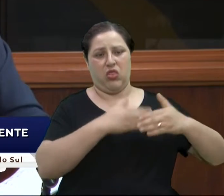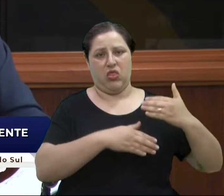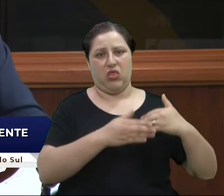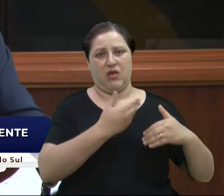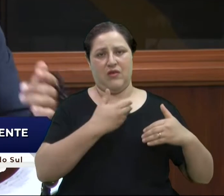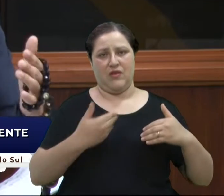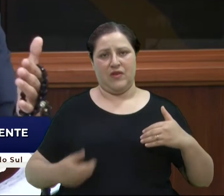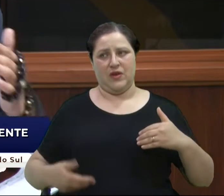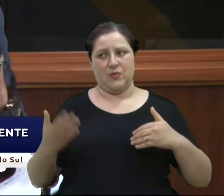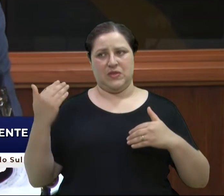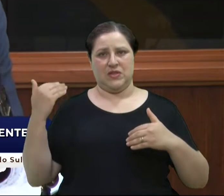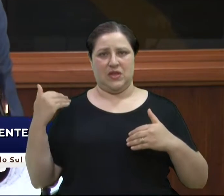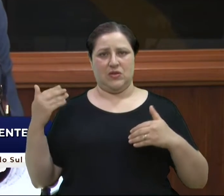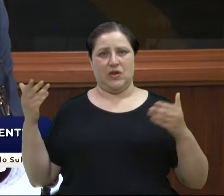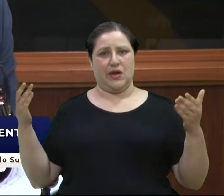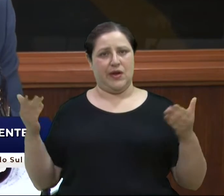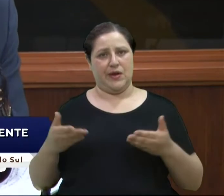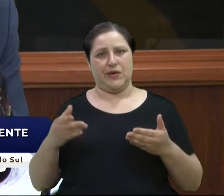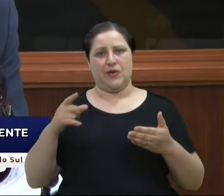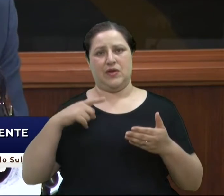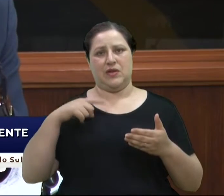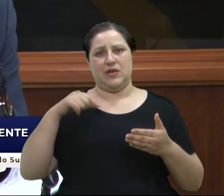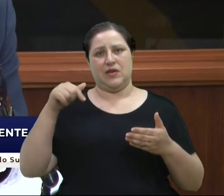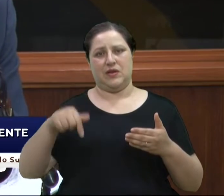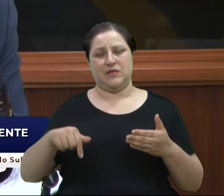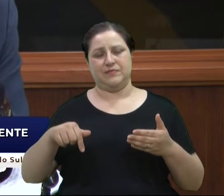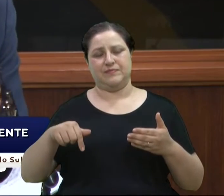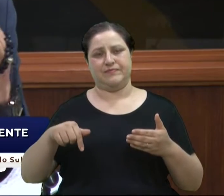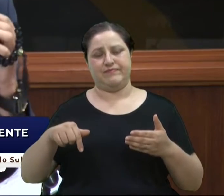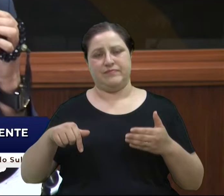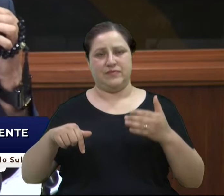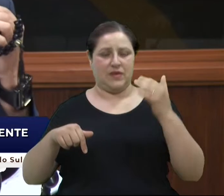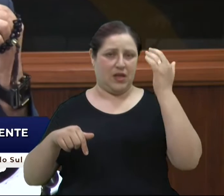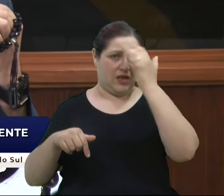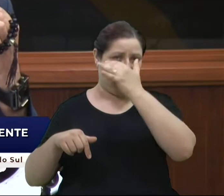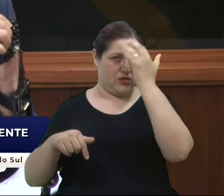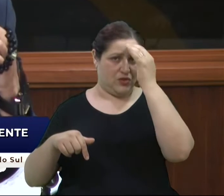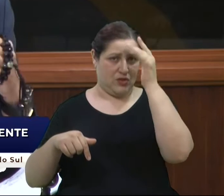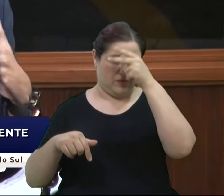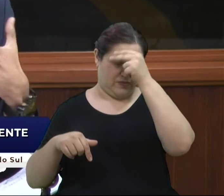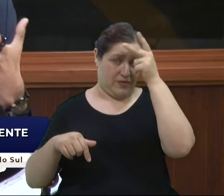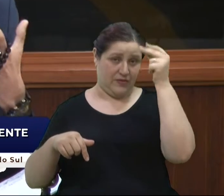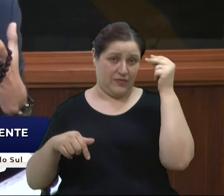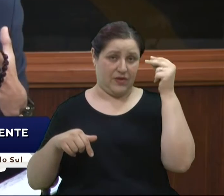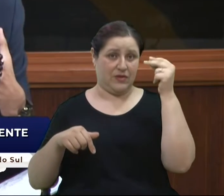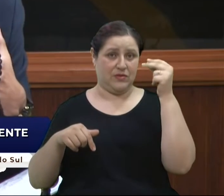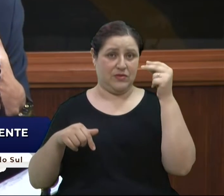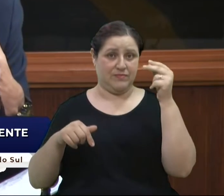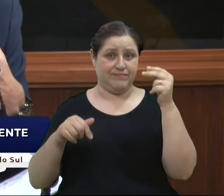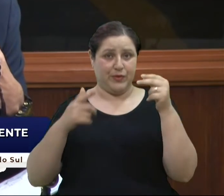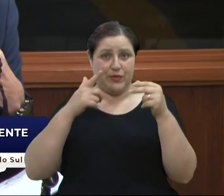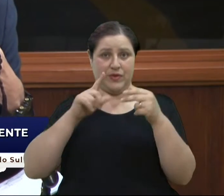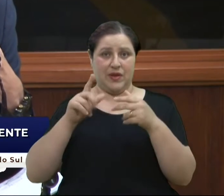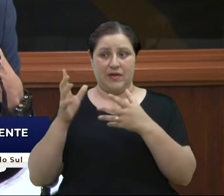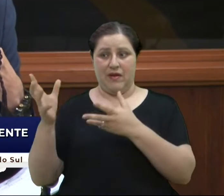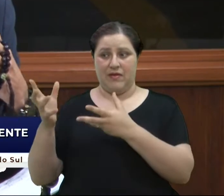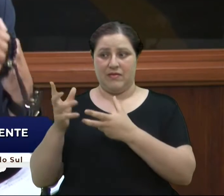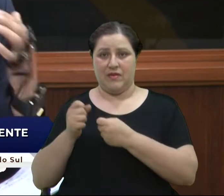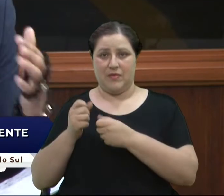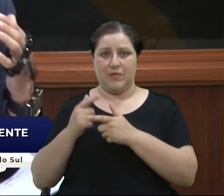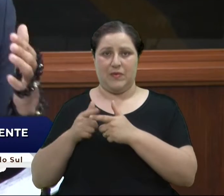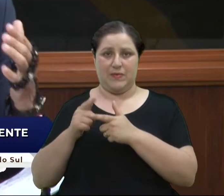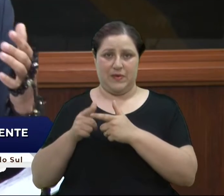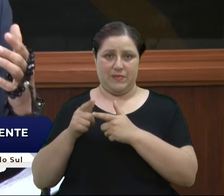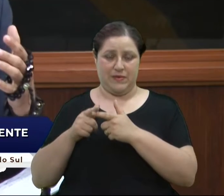passadas. E agora sobrou exatamente para o prefeito Adiló. E nós, como vereadores, então nós, em